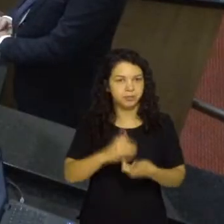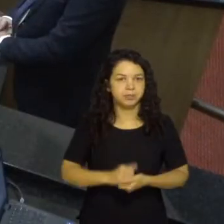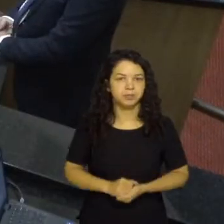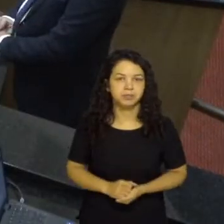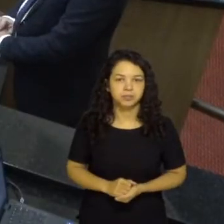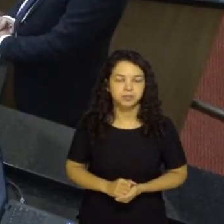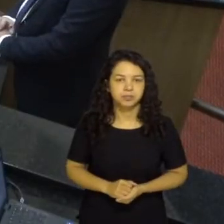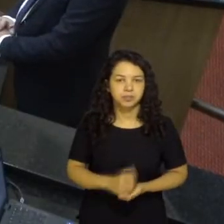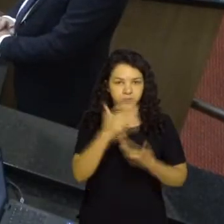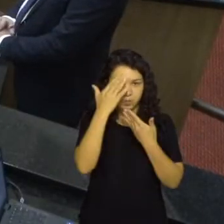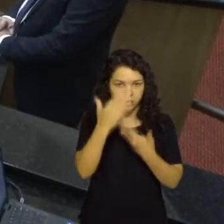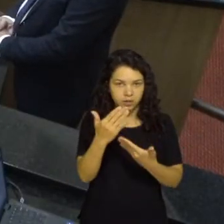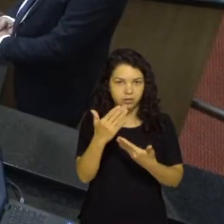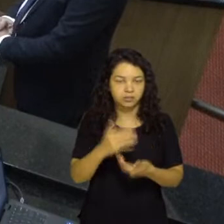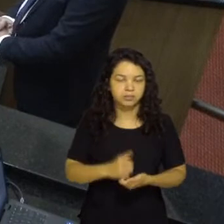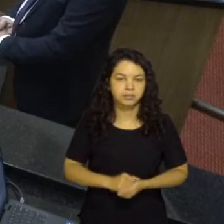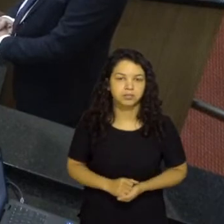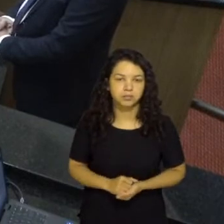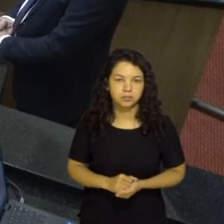Obrigado, deputado.